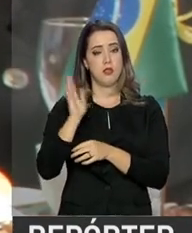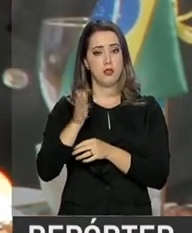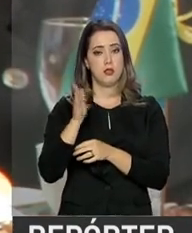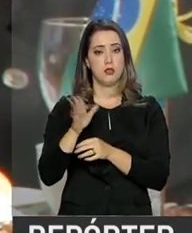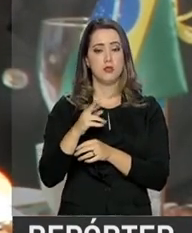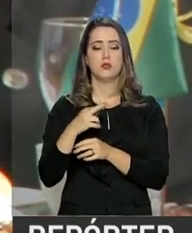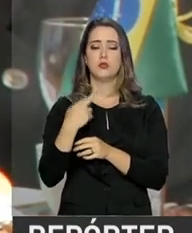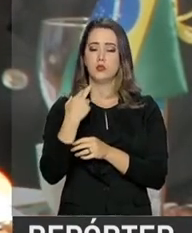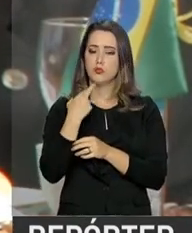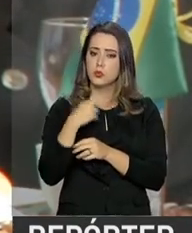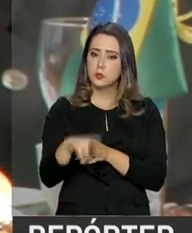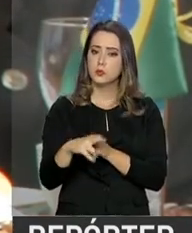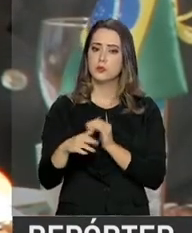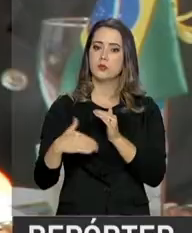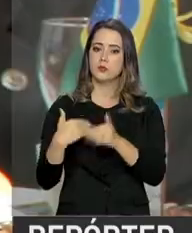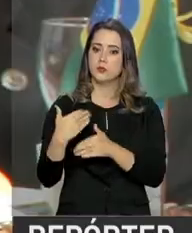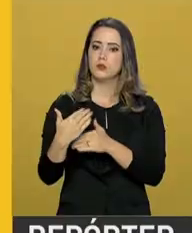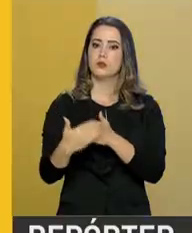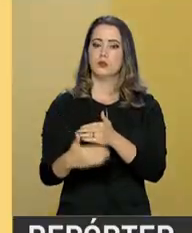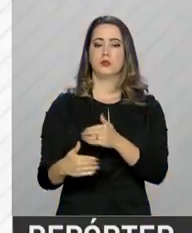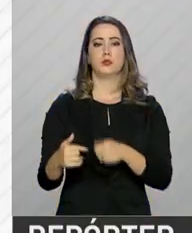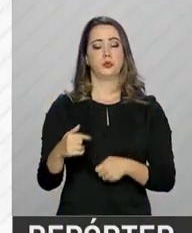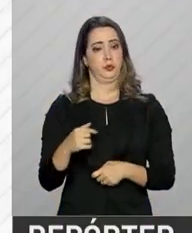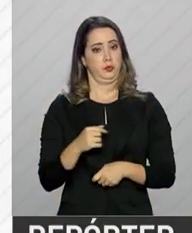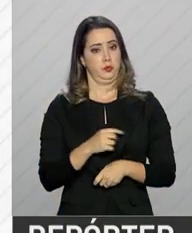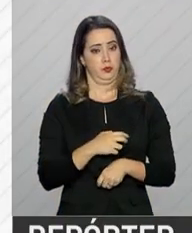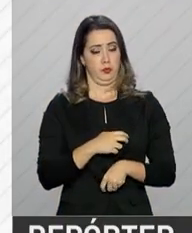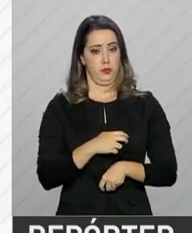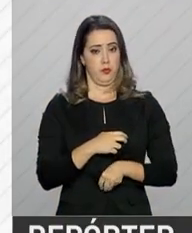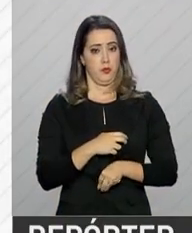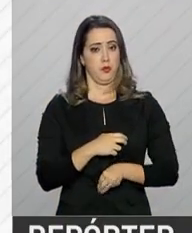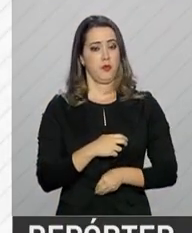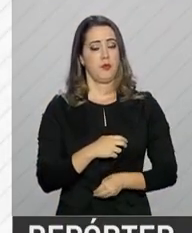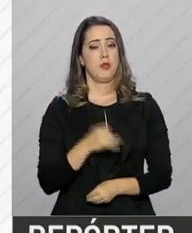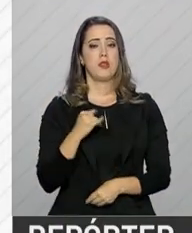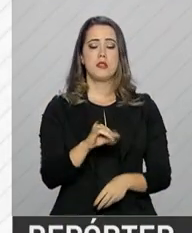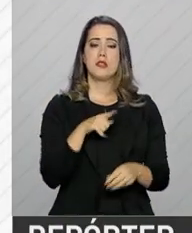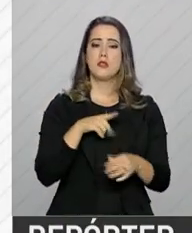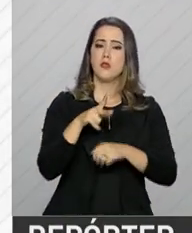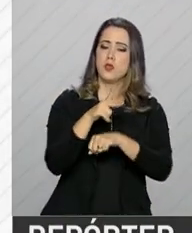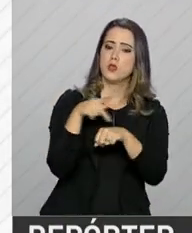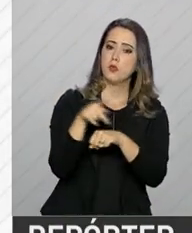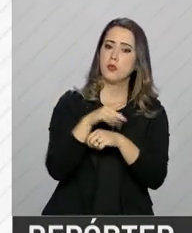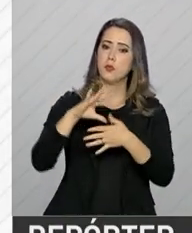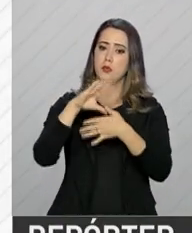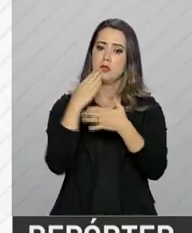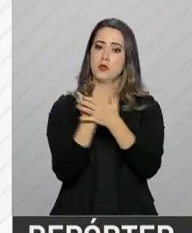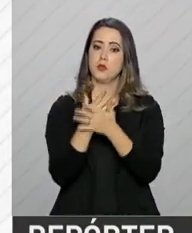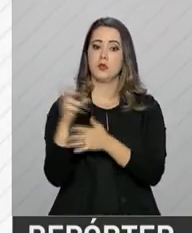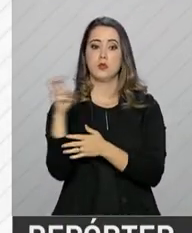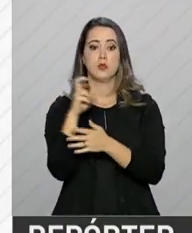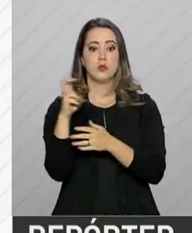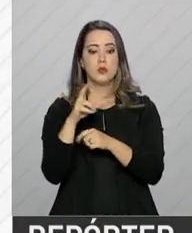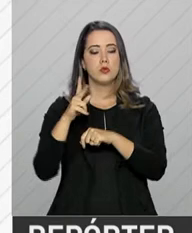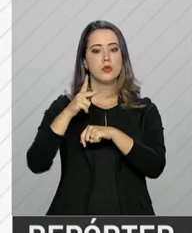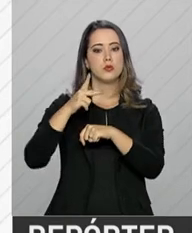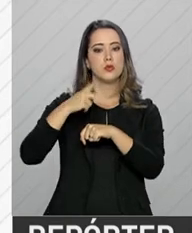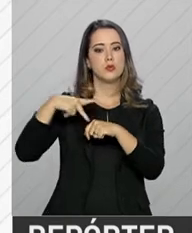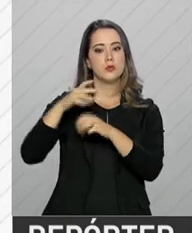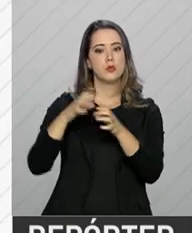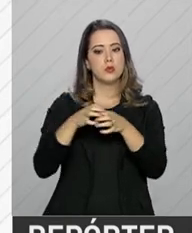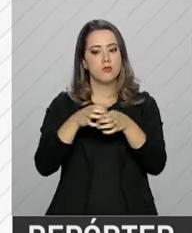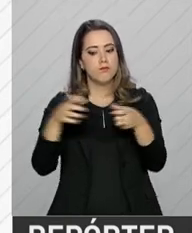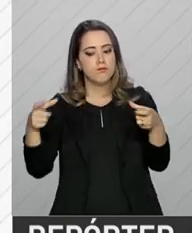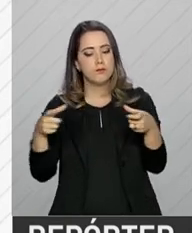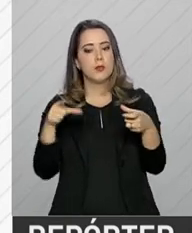razoável é um sucesso se fosse um país o mercosul teria quinta maior economia do mundo o produto interno bruto